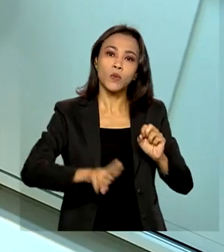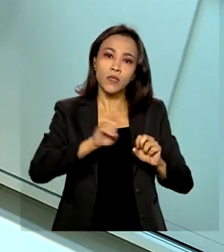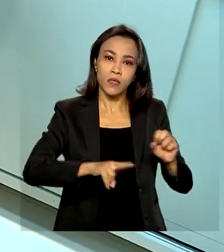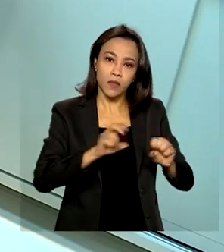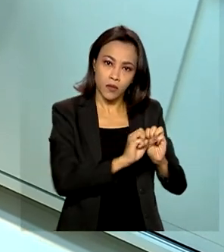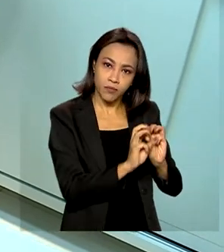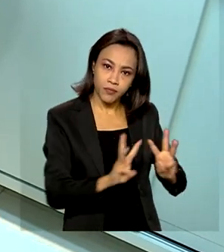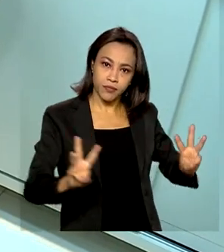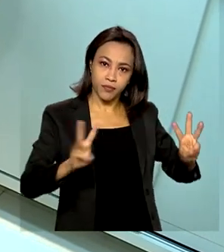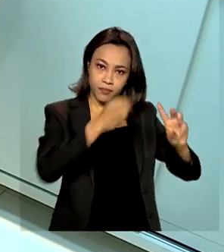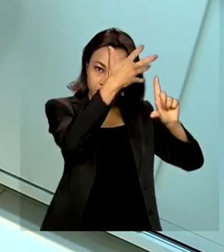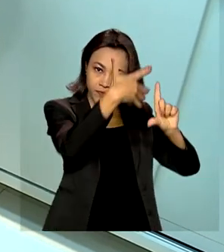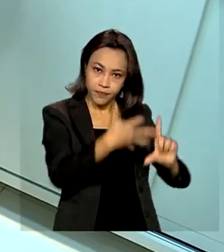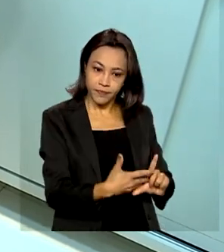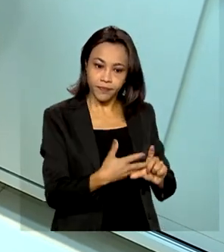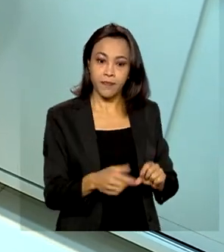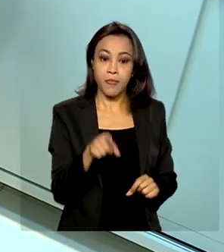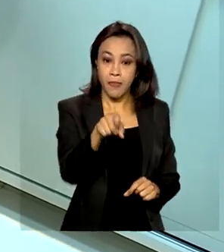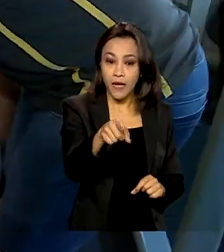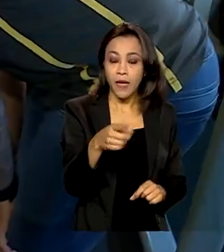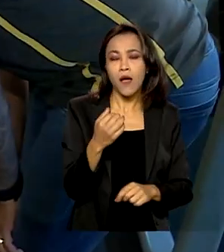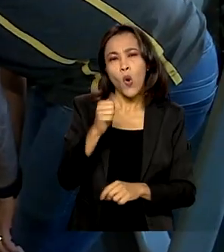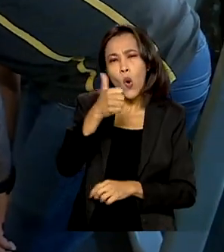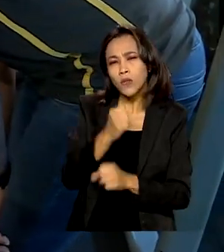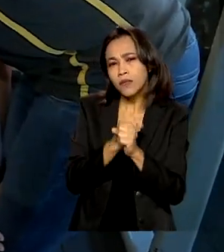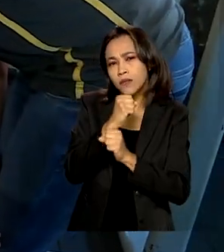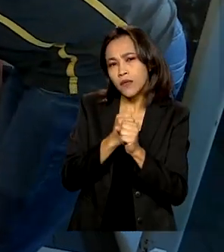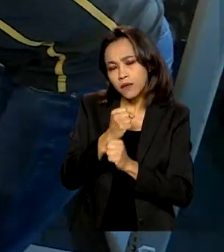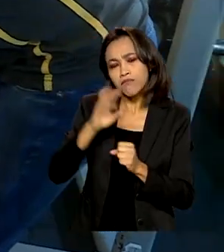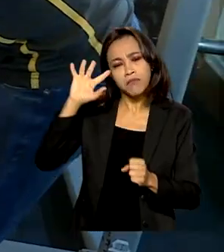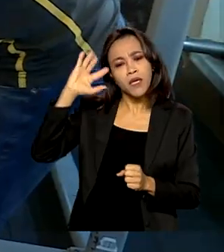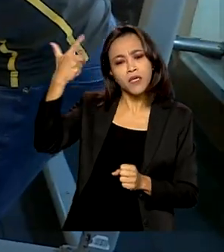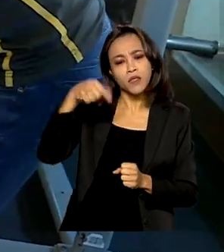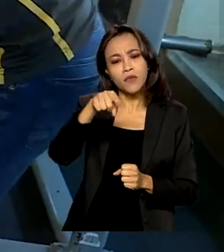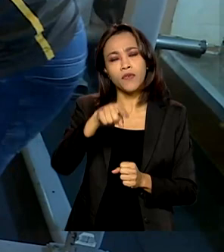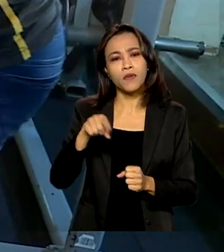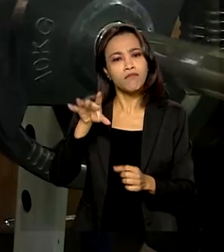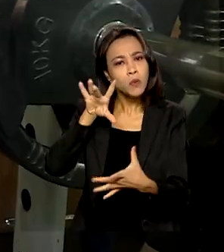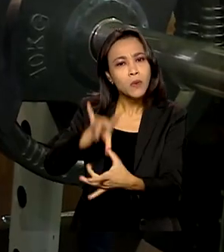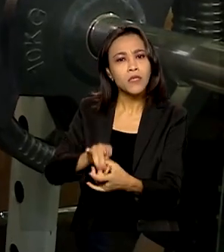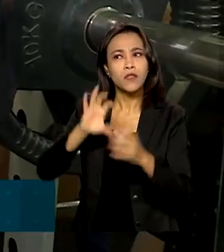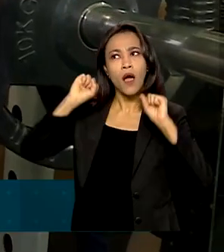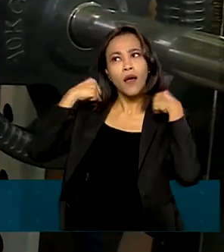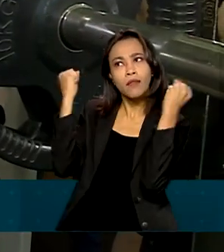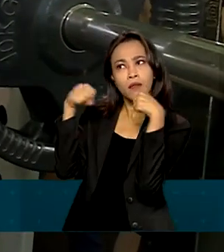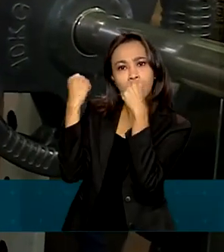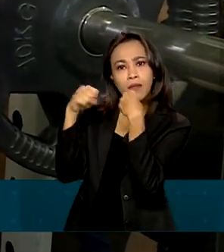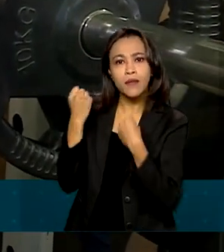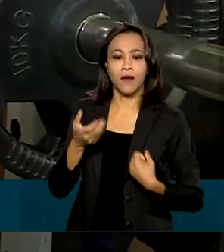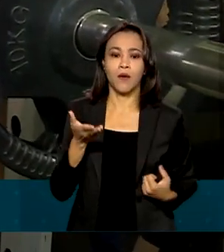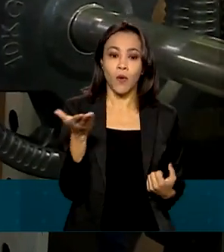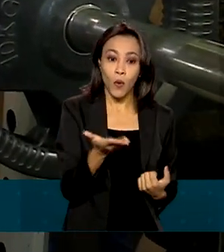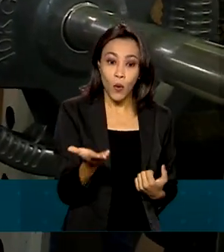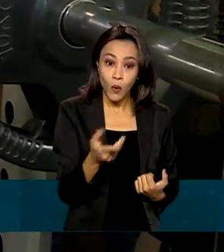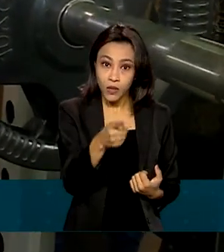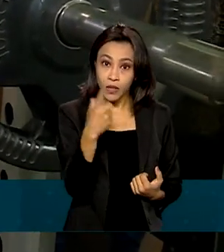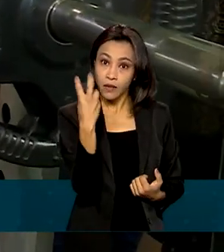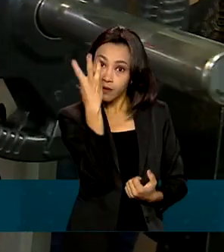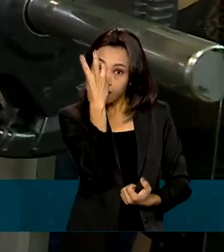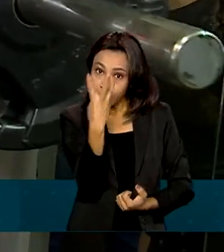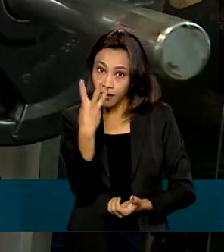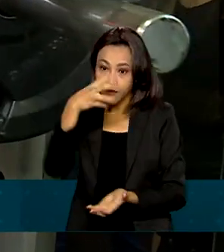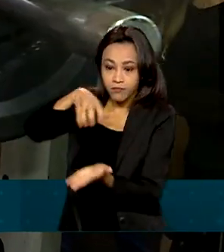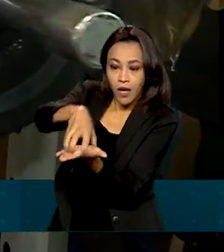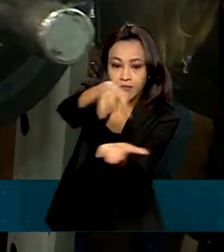Há 11 anos, o Eduardo decidiu empreender e apostou no mercado de academia. Hoje, ele comanda 3 unidades e